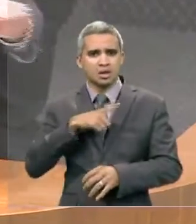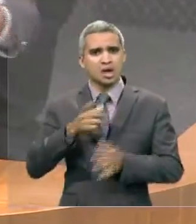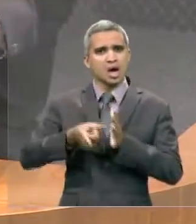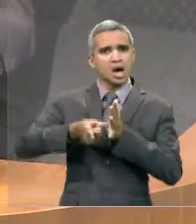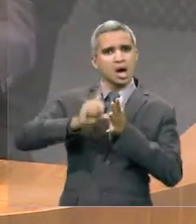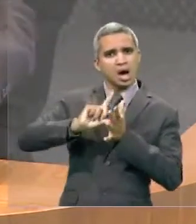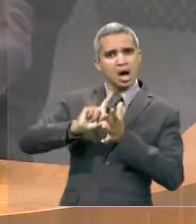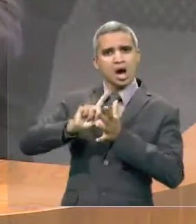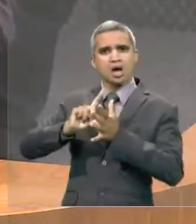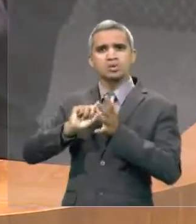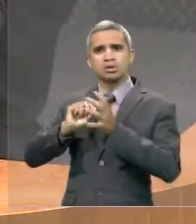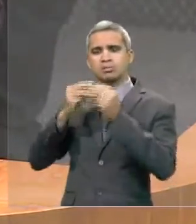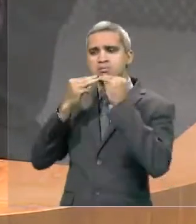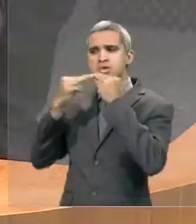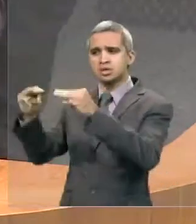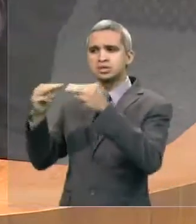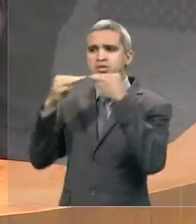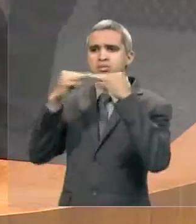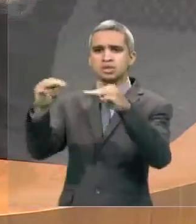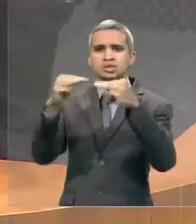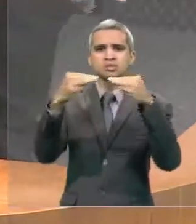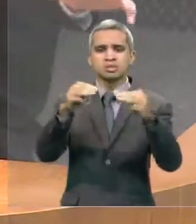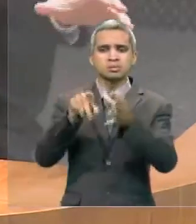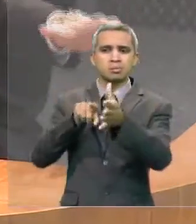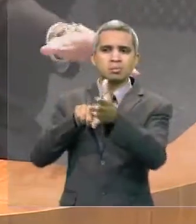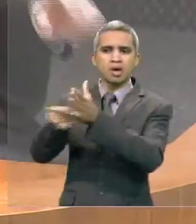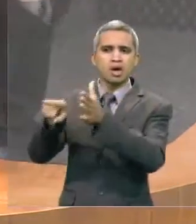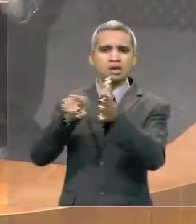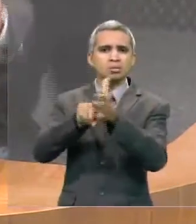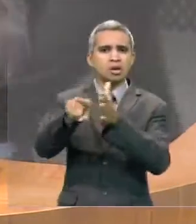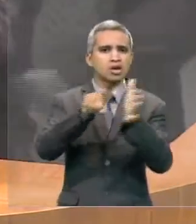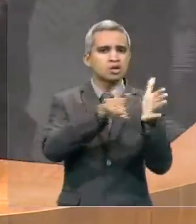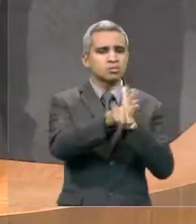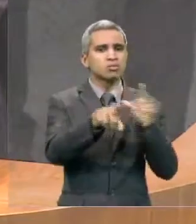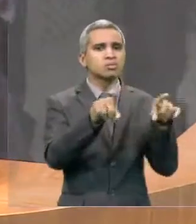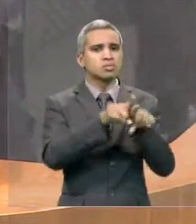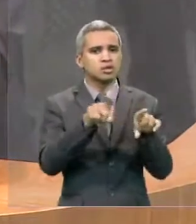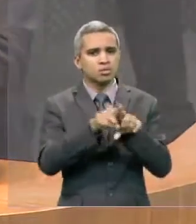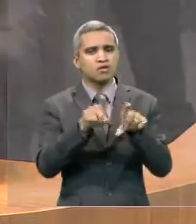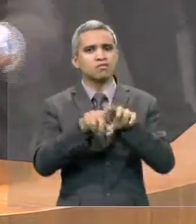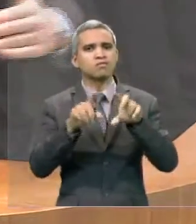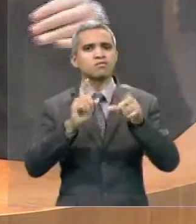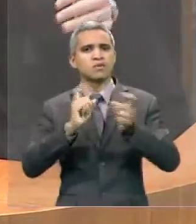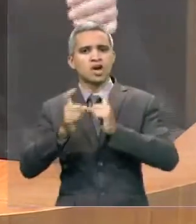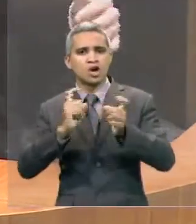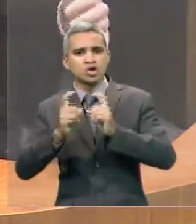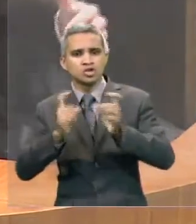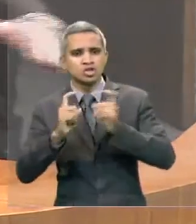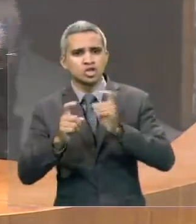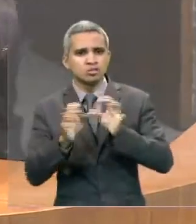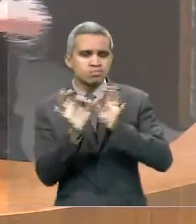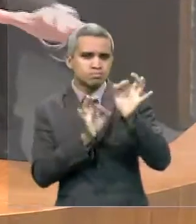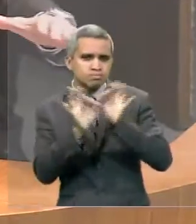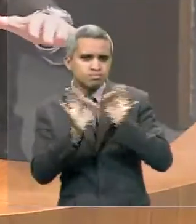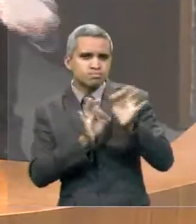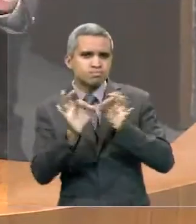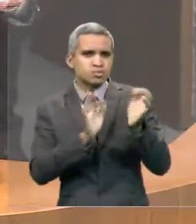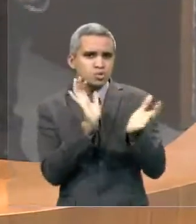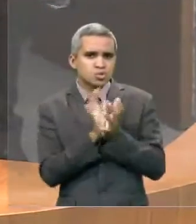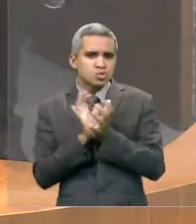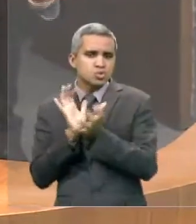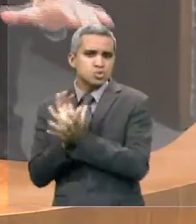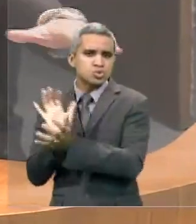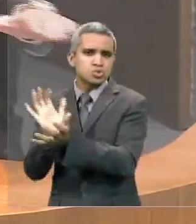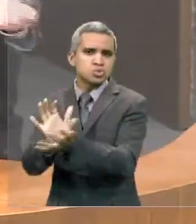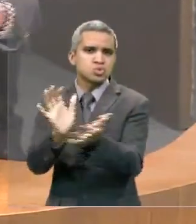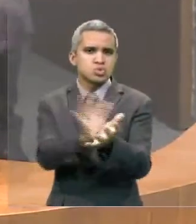antes. Podemos fazer uma reunião preparatória com a equipe dos pré-candidatos para que a gente possa assim alinhar. Assim como são